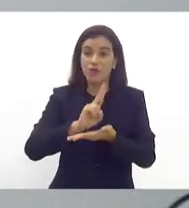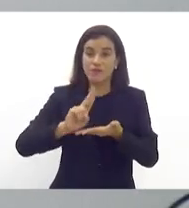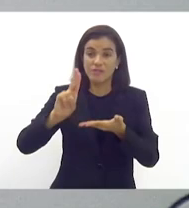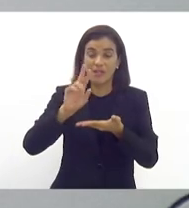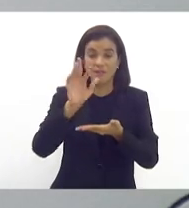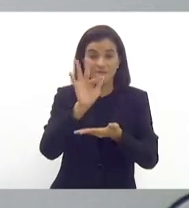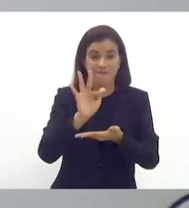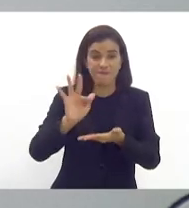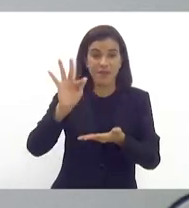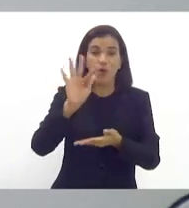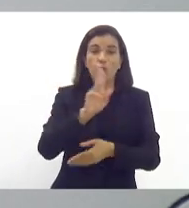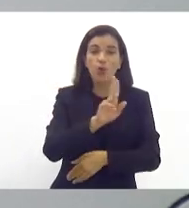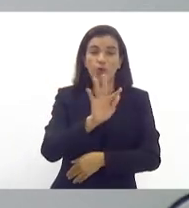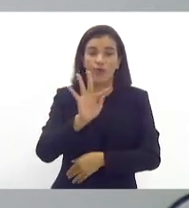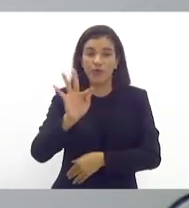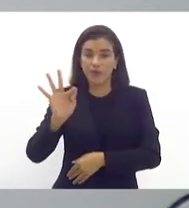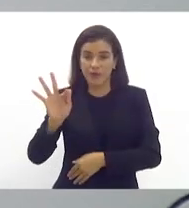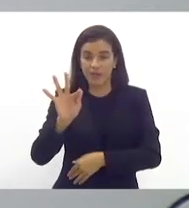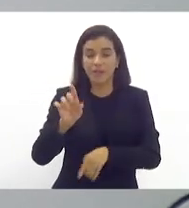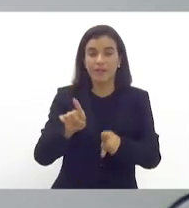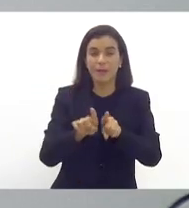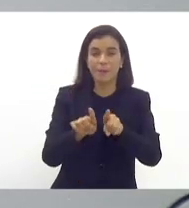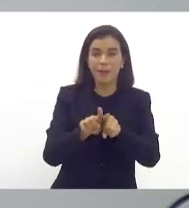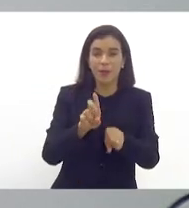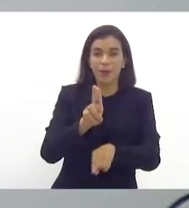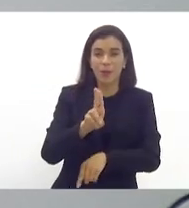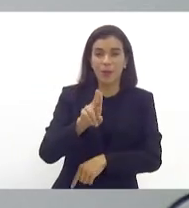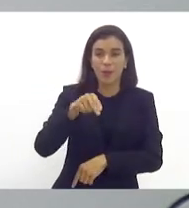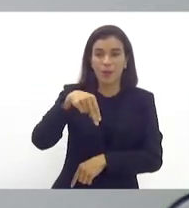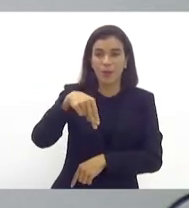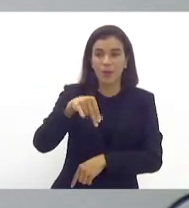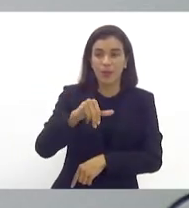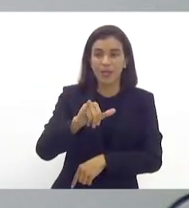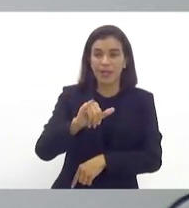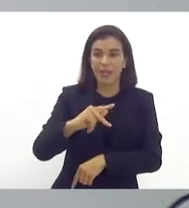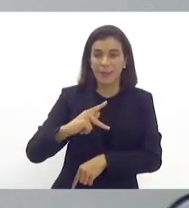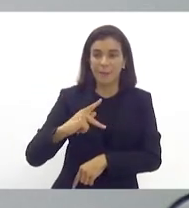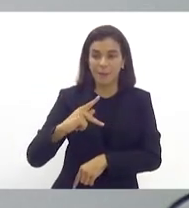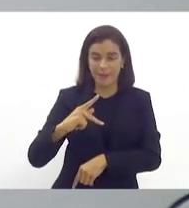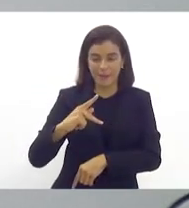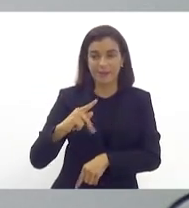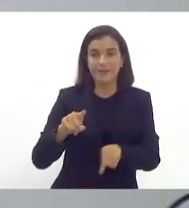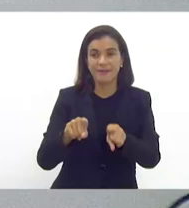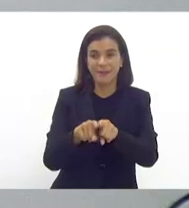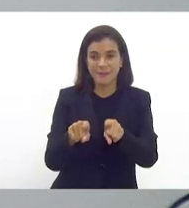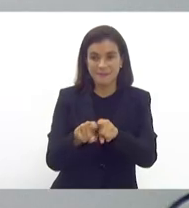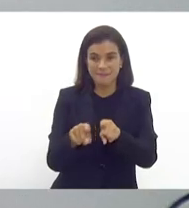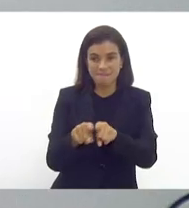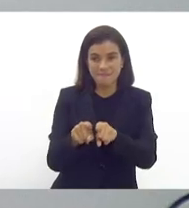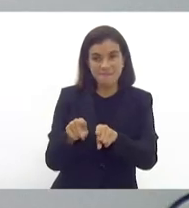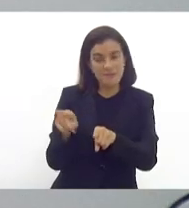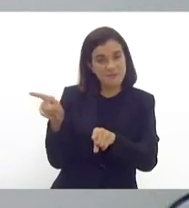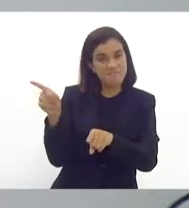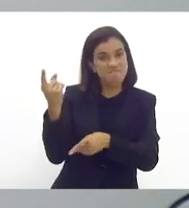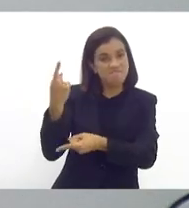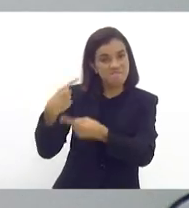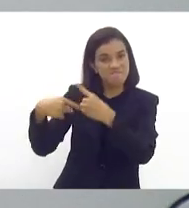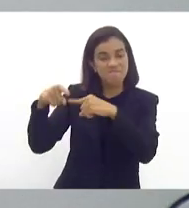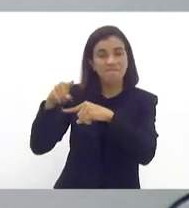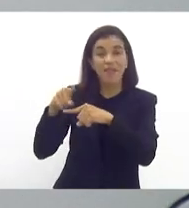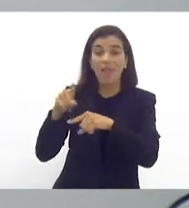Federal Fluminense da unle ali com meu querido colega que já está aquecendo é uma